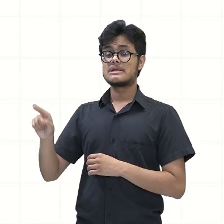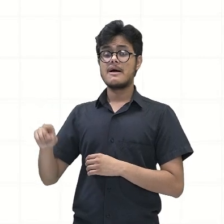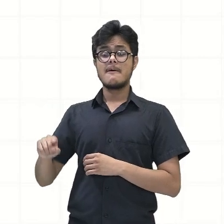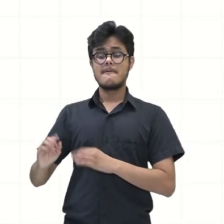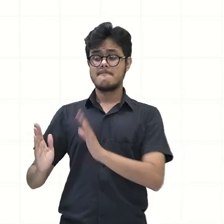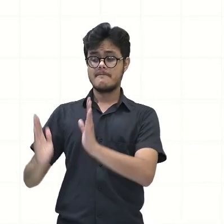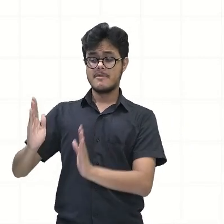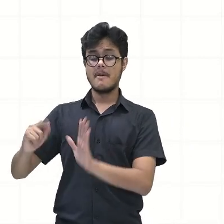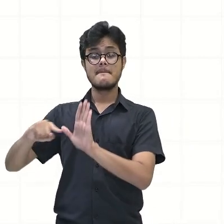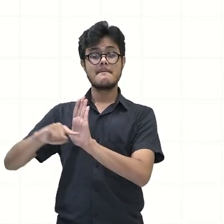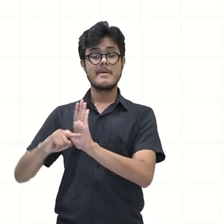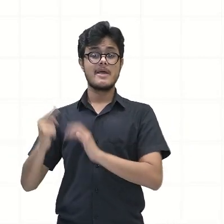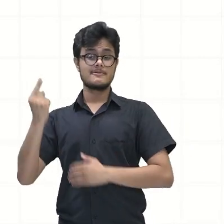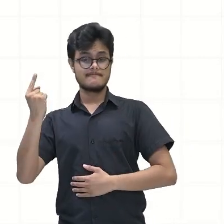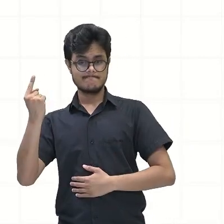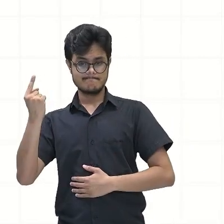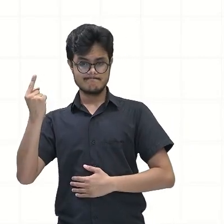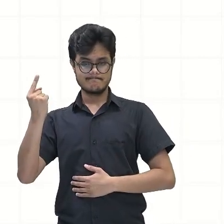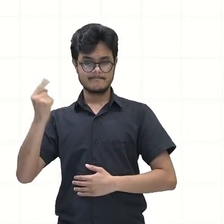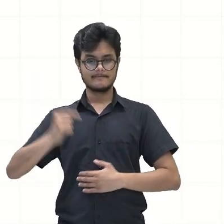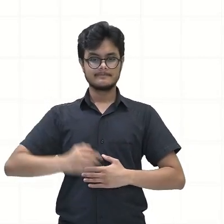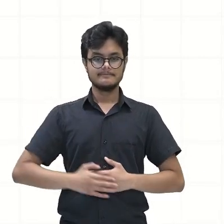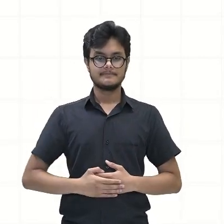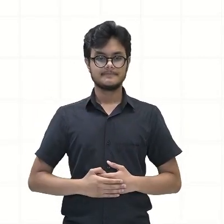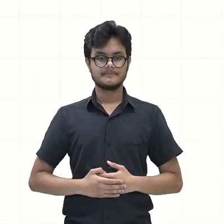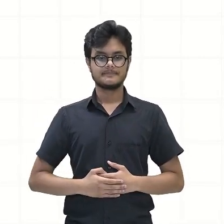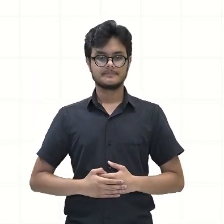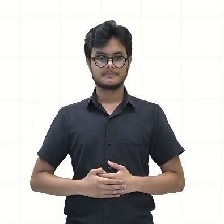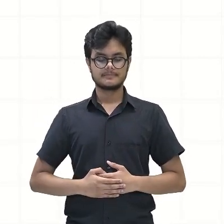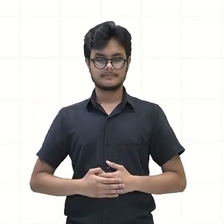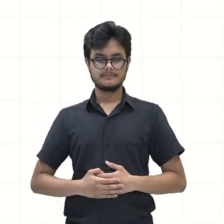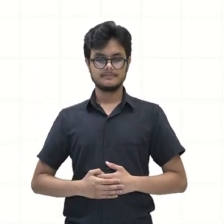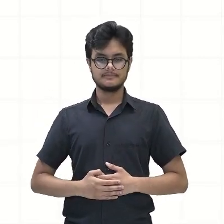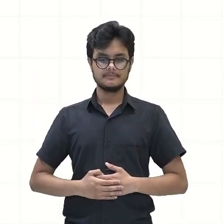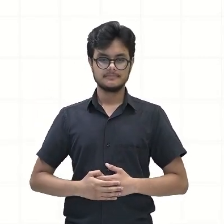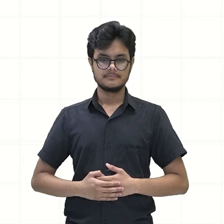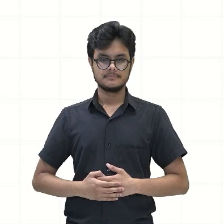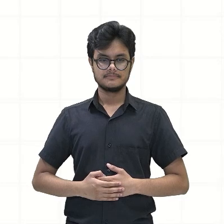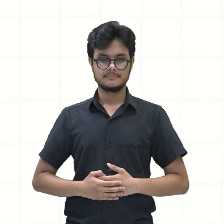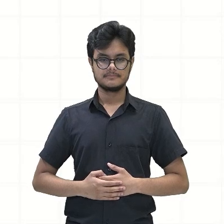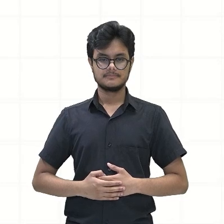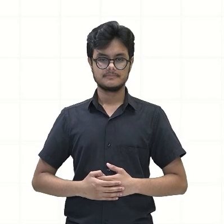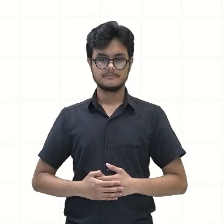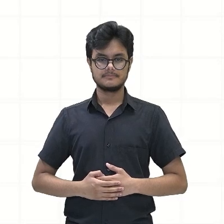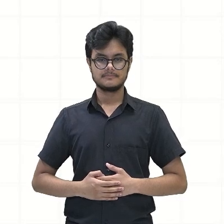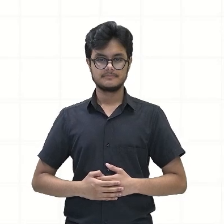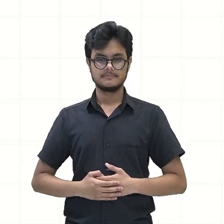1. Então, vou colocar aqui menos 1 para ele, né? Então, menos 1.